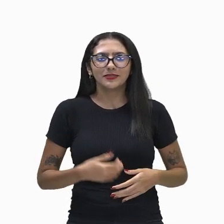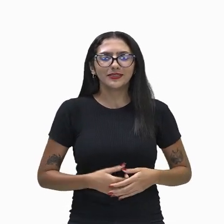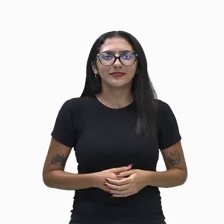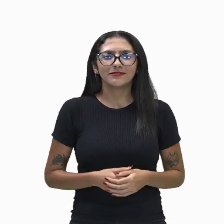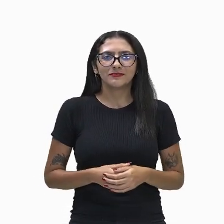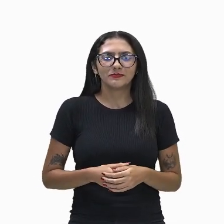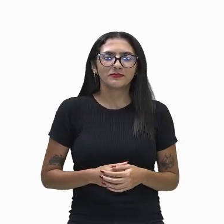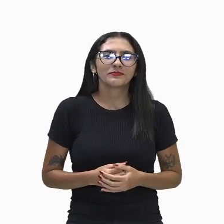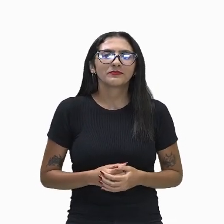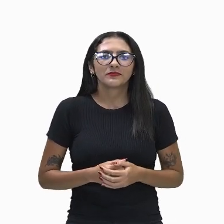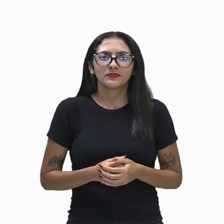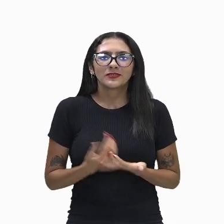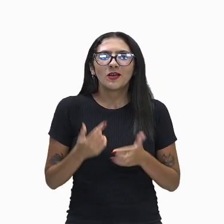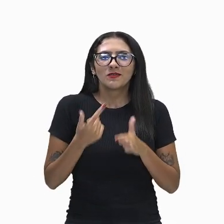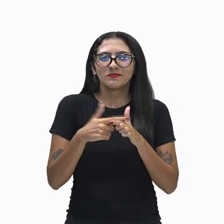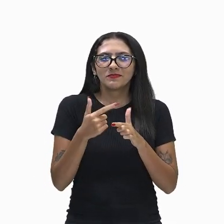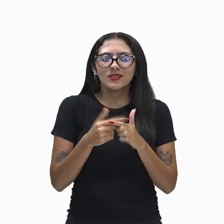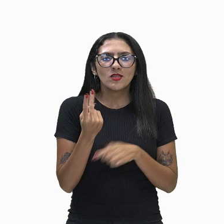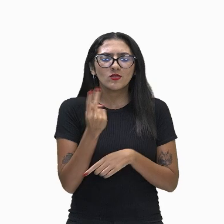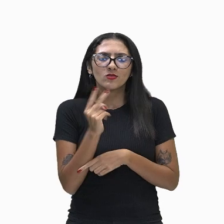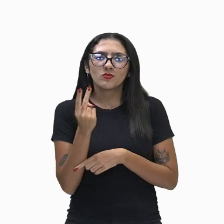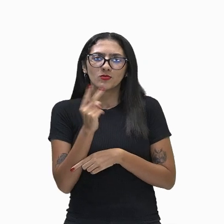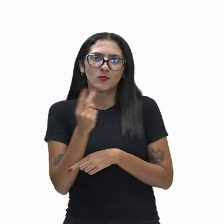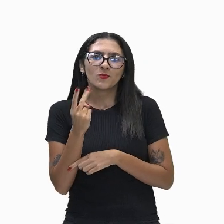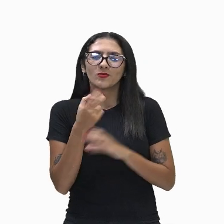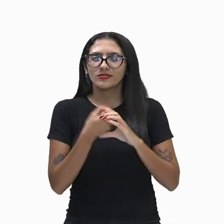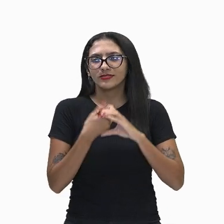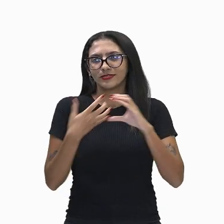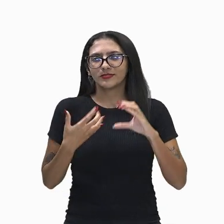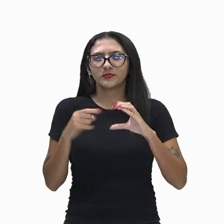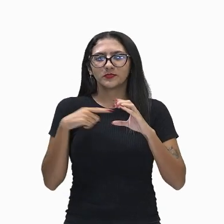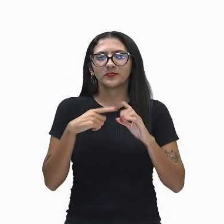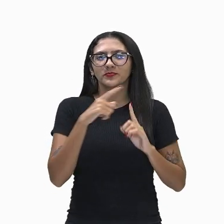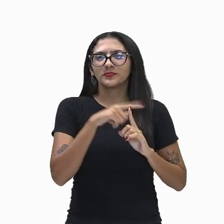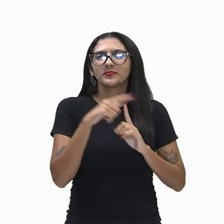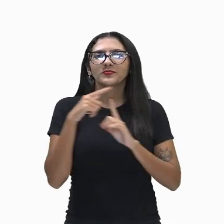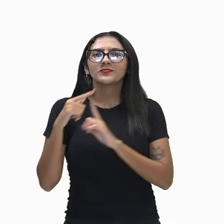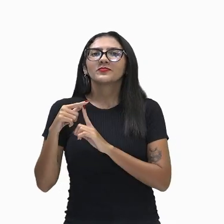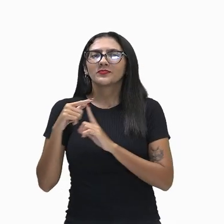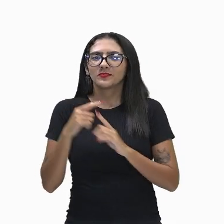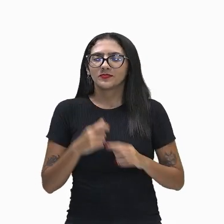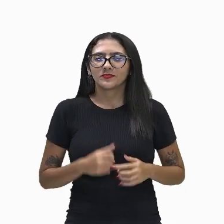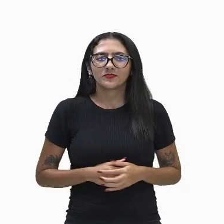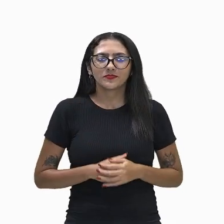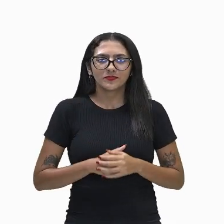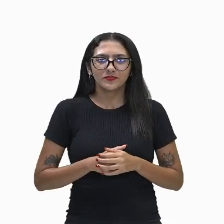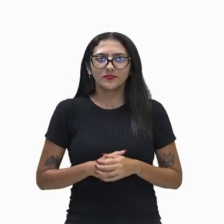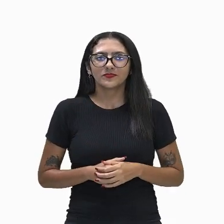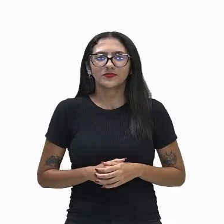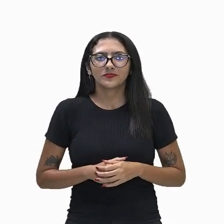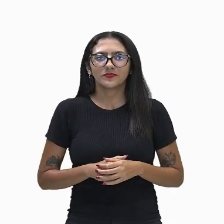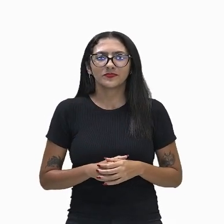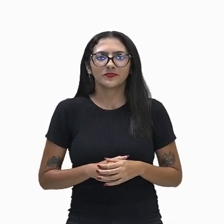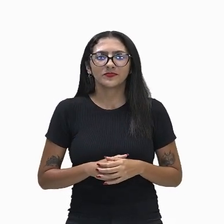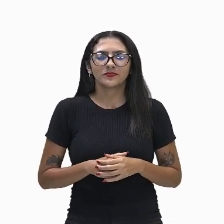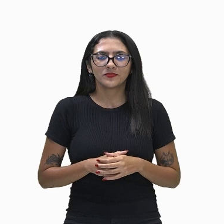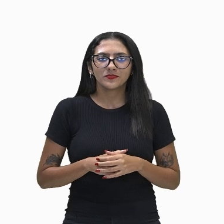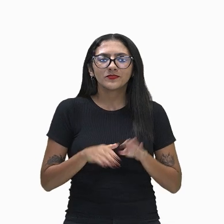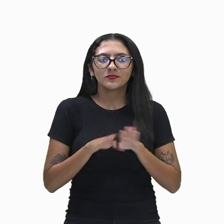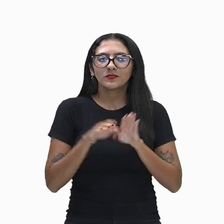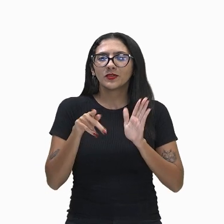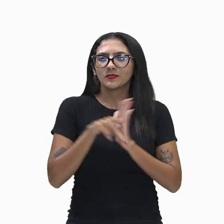Então, resumidamente, esses são dois efeitos dessas condições no nosso organismo quando o sistema